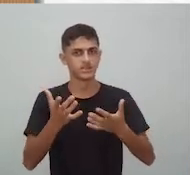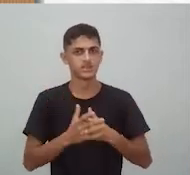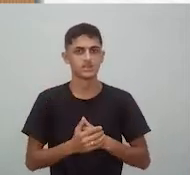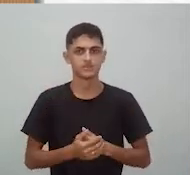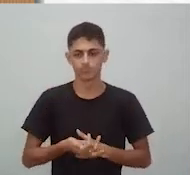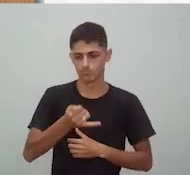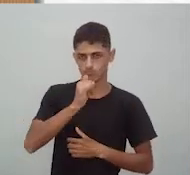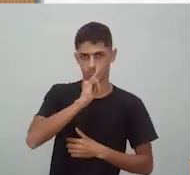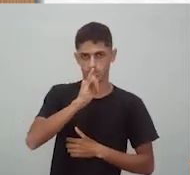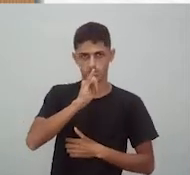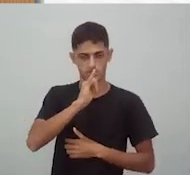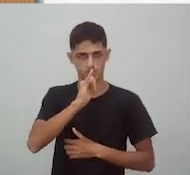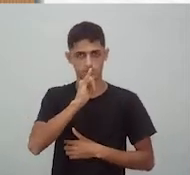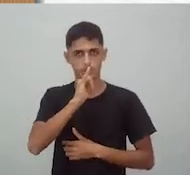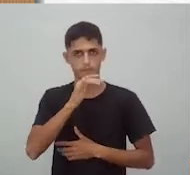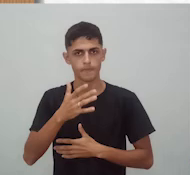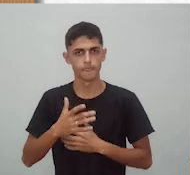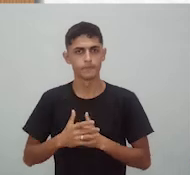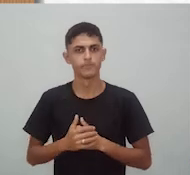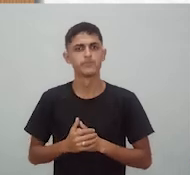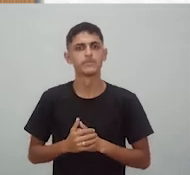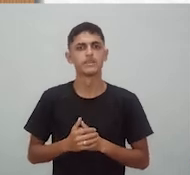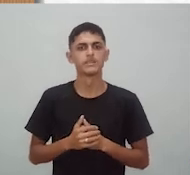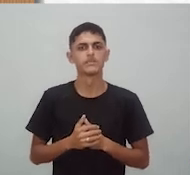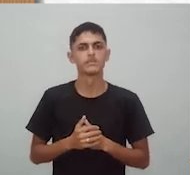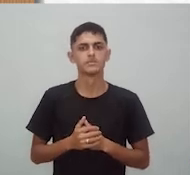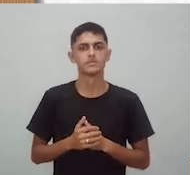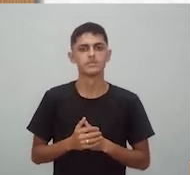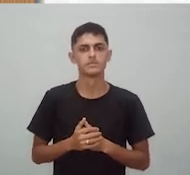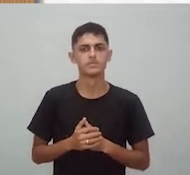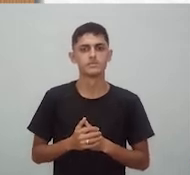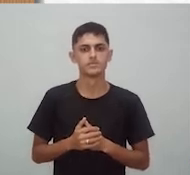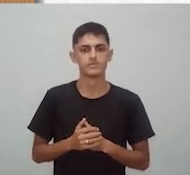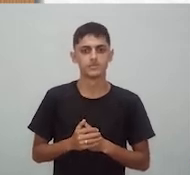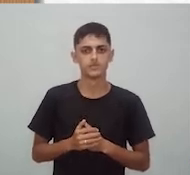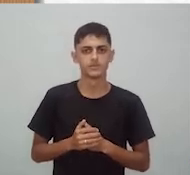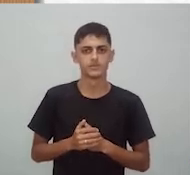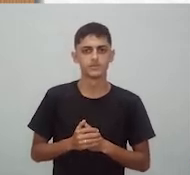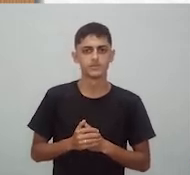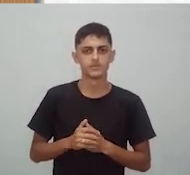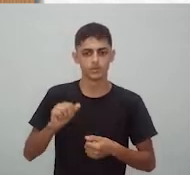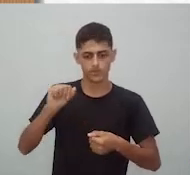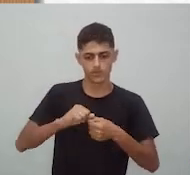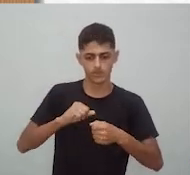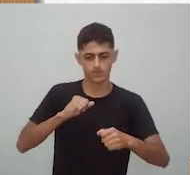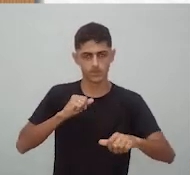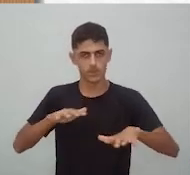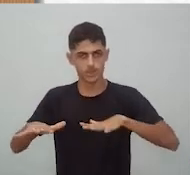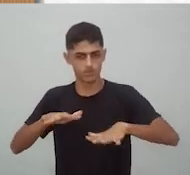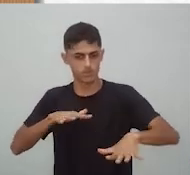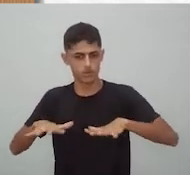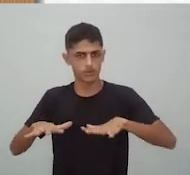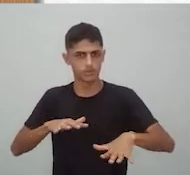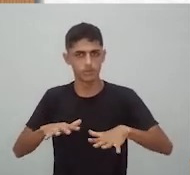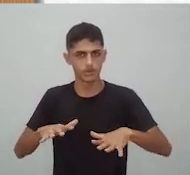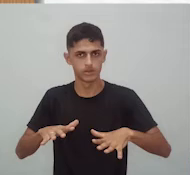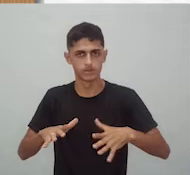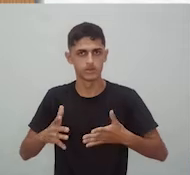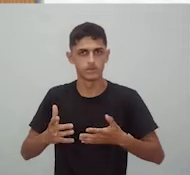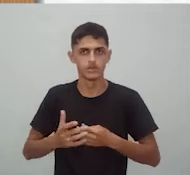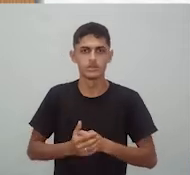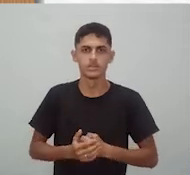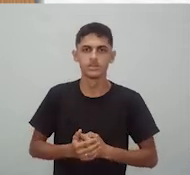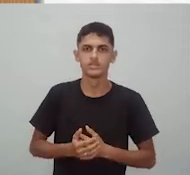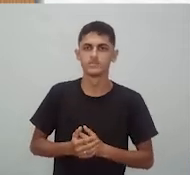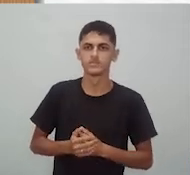Então, o nosso sistema nervoso periférico autônomo, ele é a realização de atividades de funções involuntárias do nosso corpo. Por